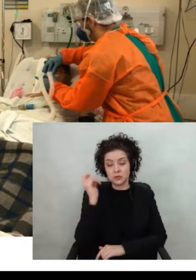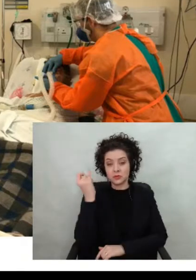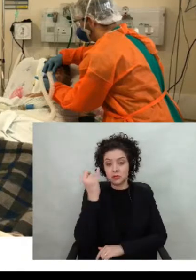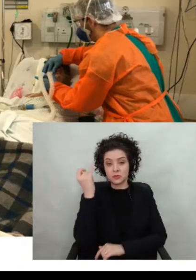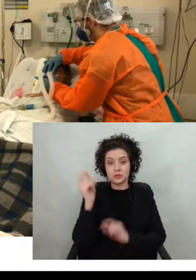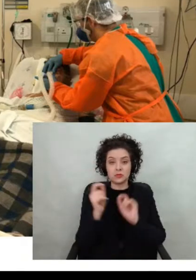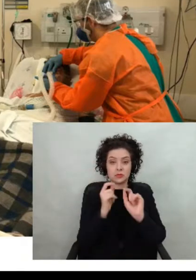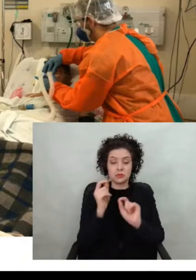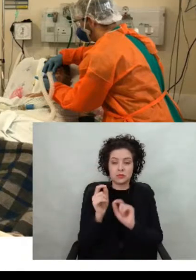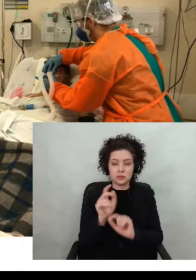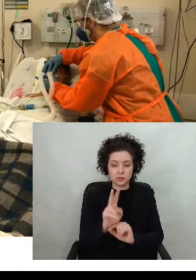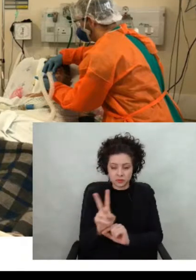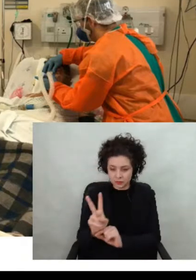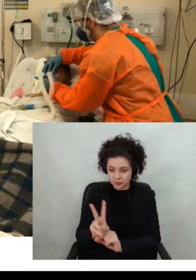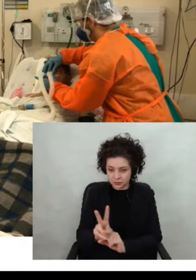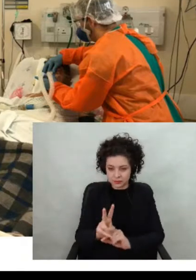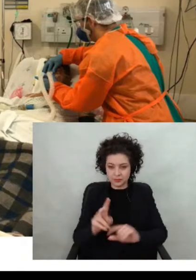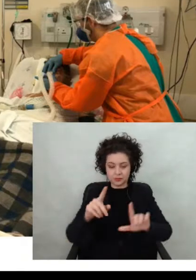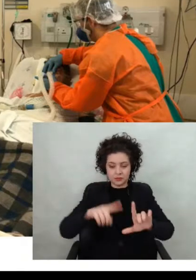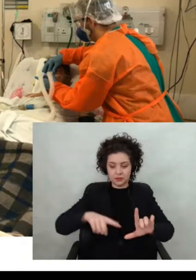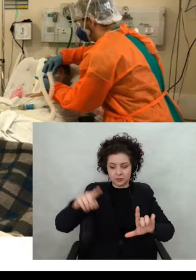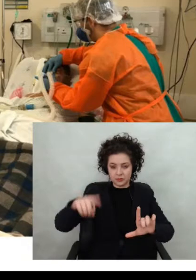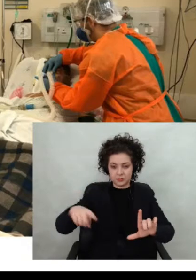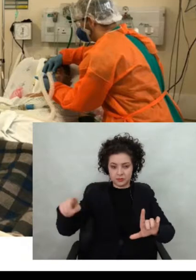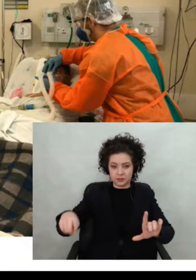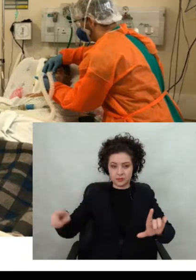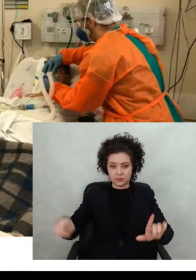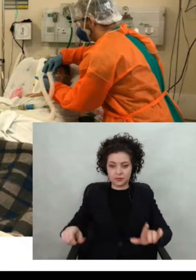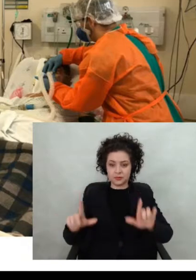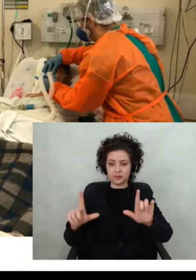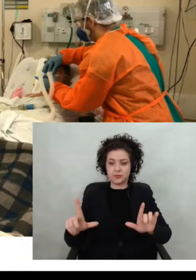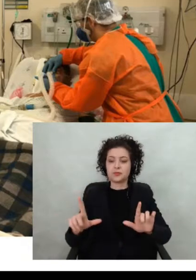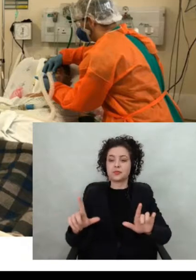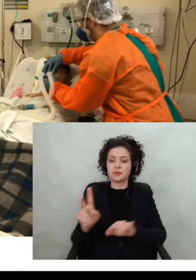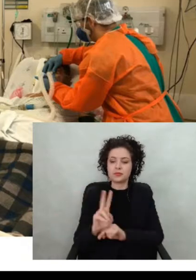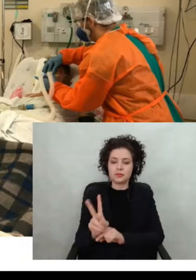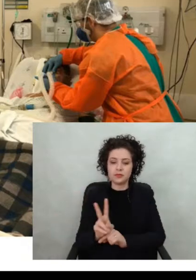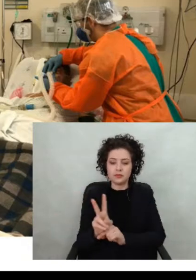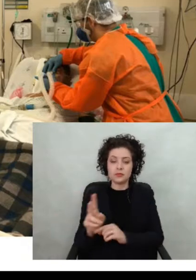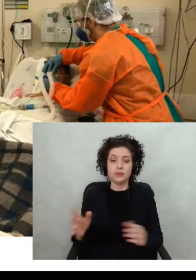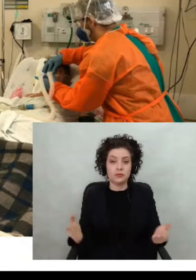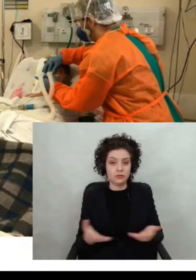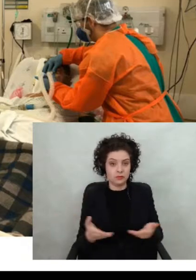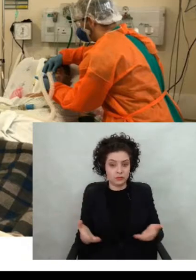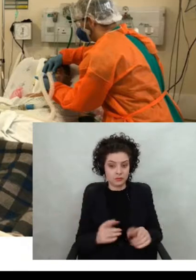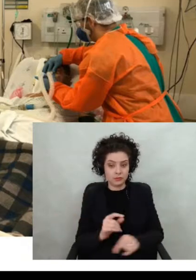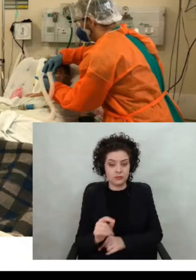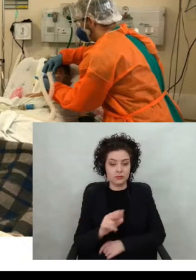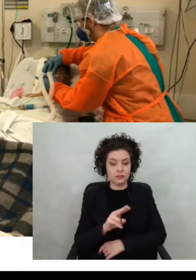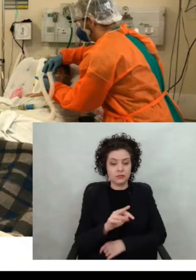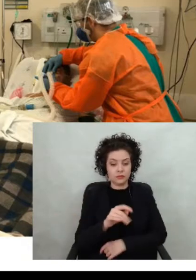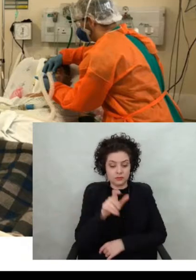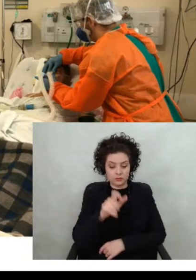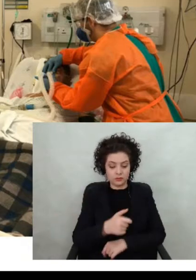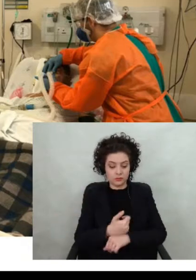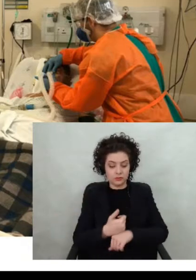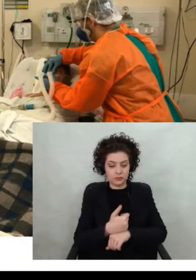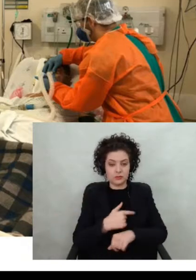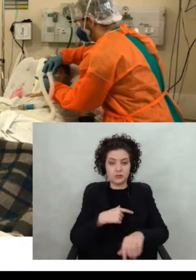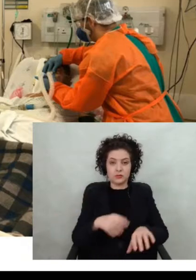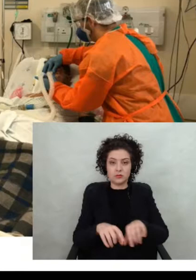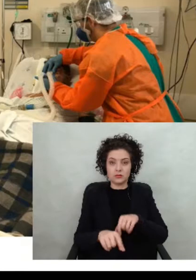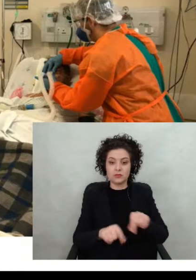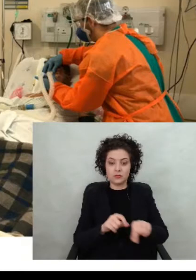monitorização hemodinâmica adequada desses doentes. Então, hoje, na terapia intensiva, todo intensivista ele é habilitado a fazer o que se chama de ultrassom